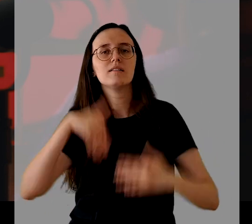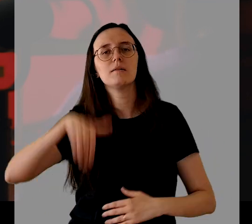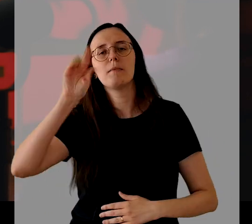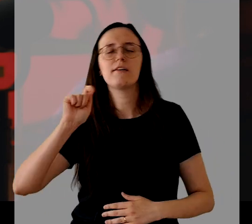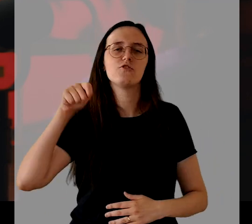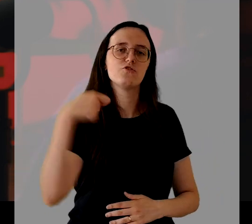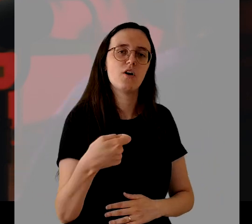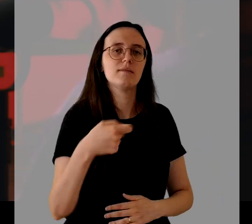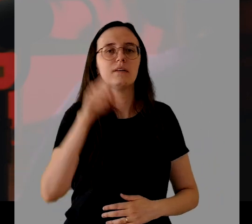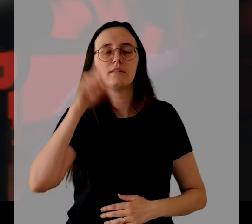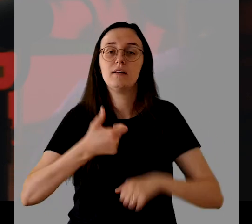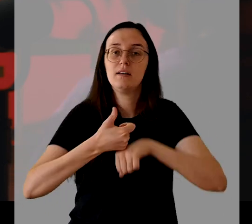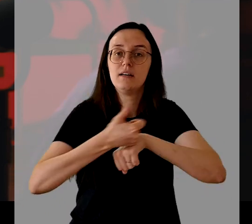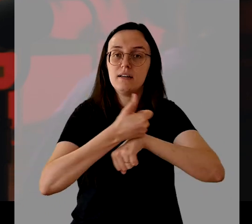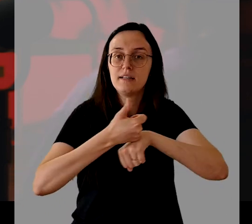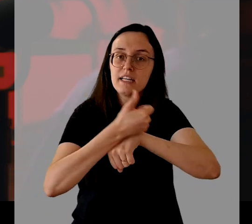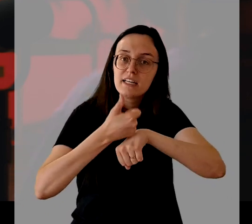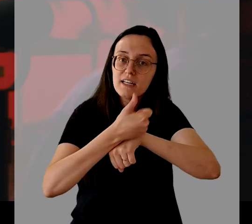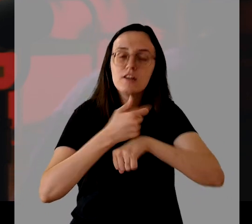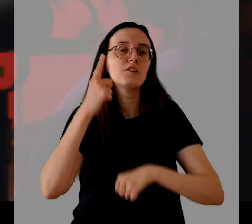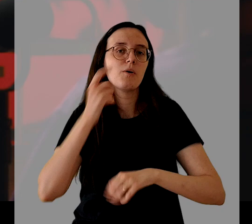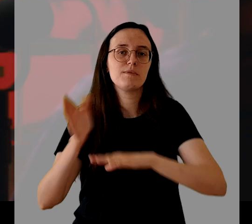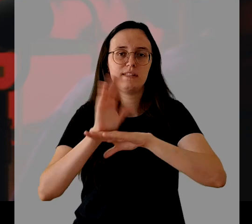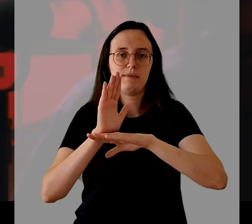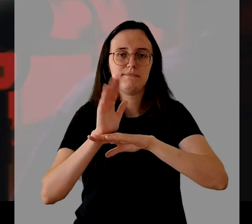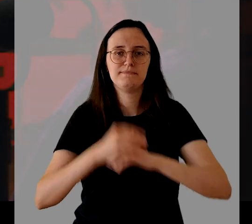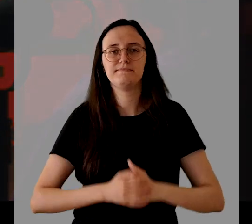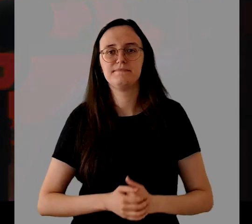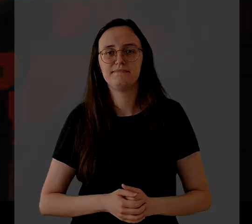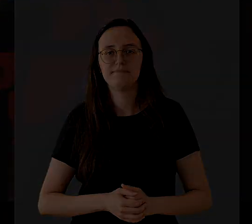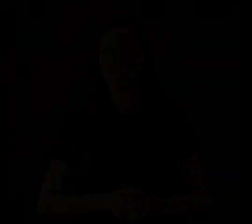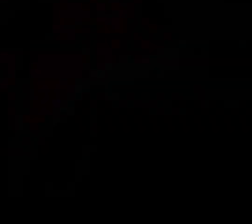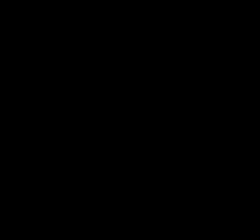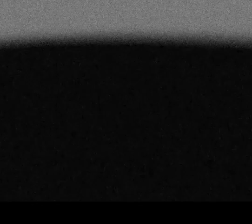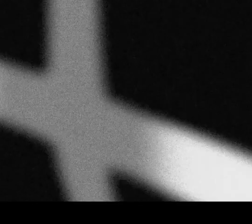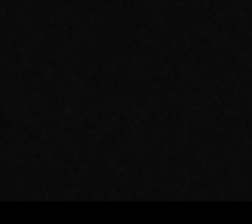para a gente falar mais sobre a profissão do som no cinema.